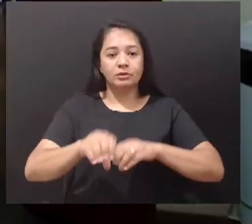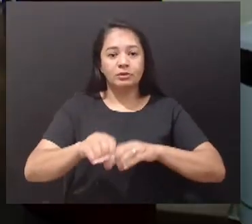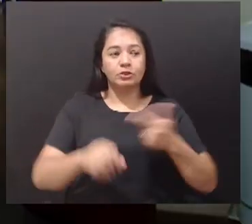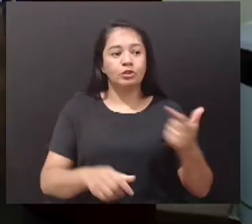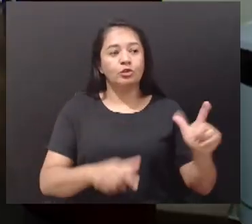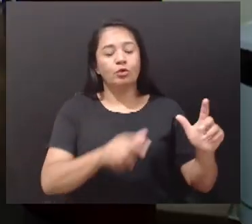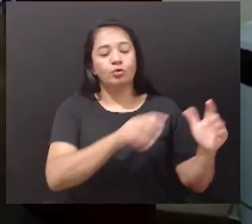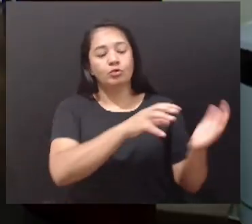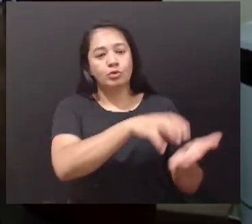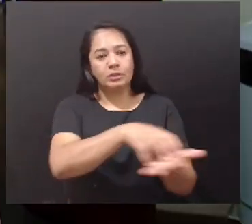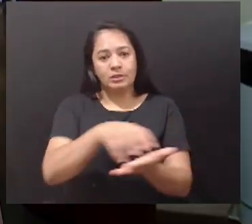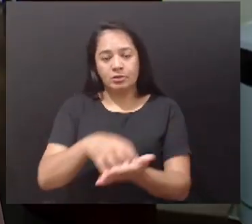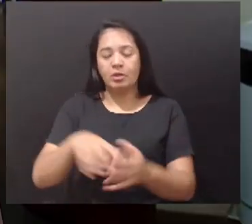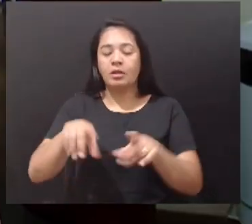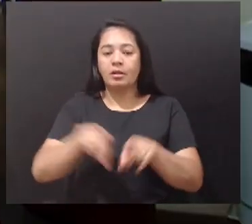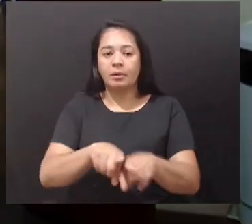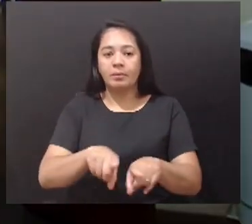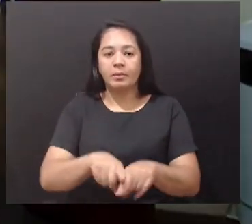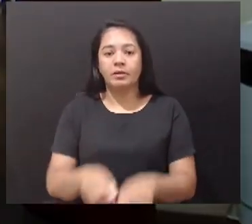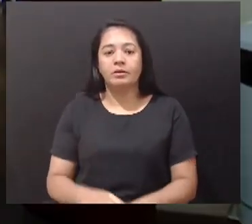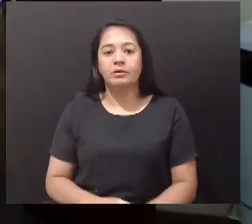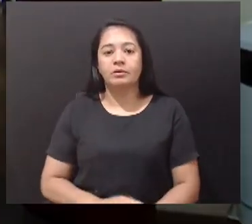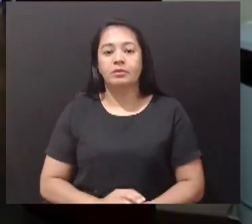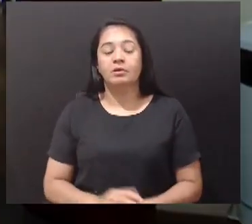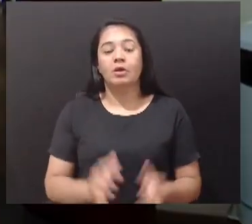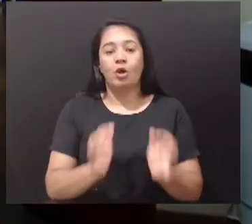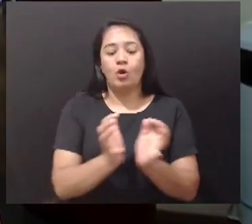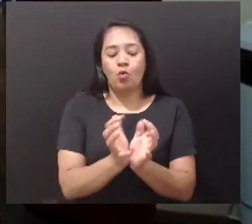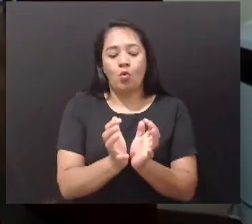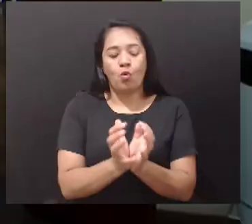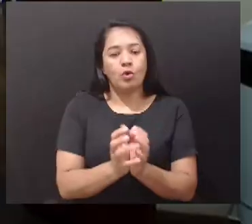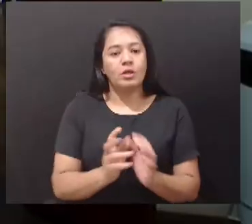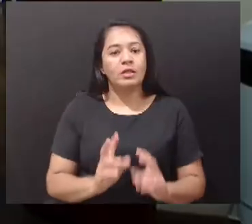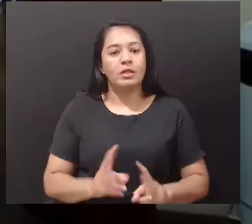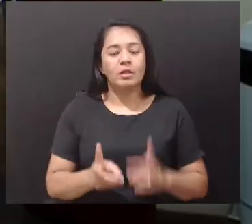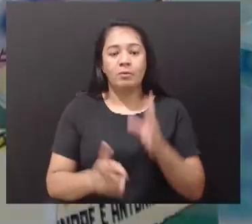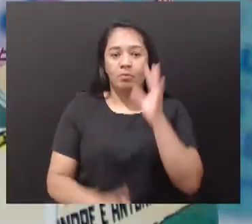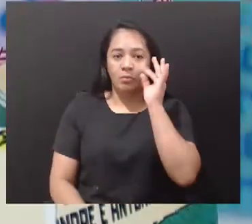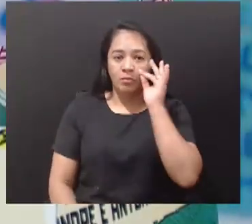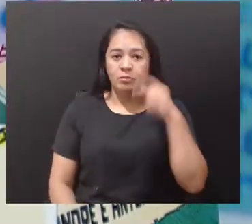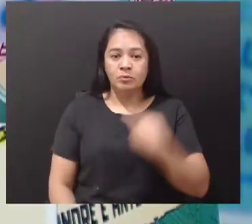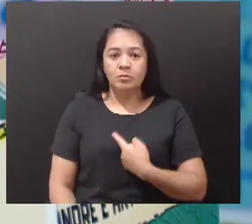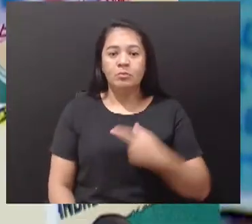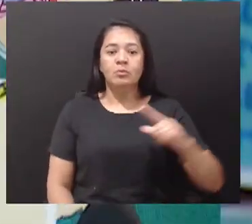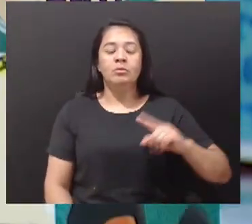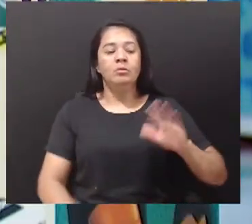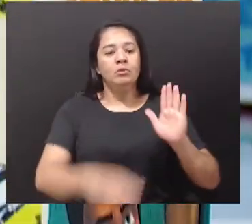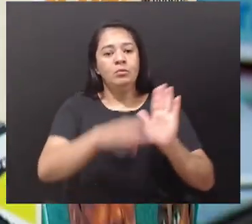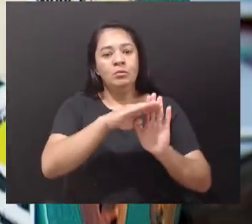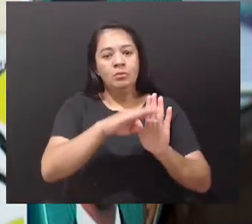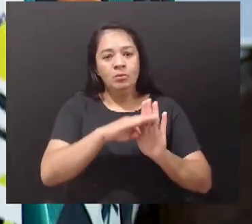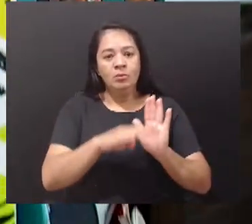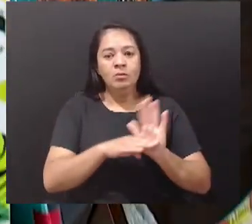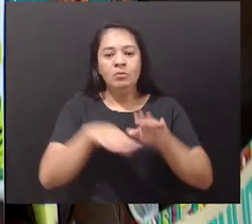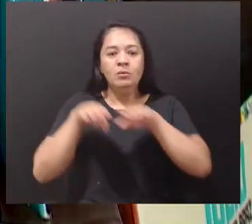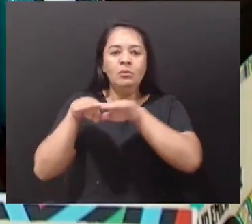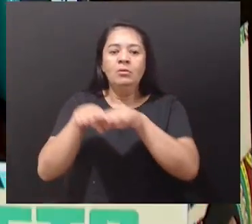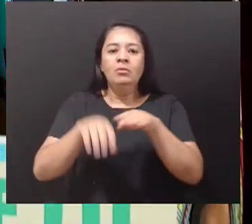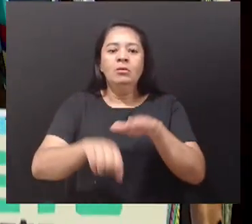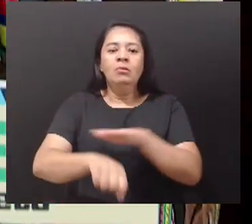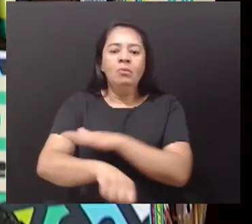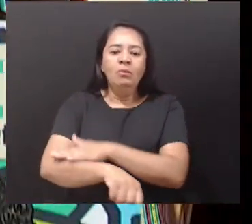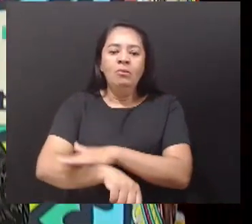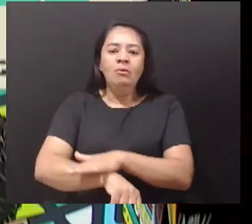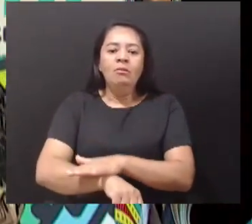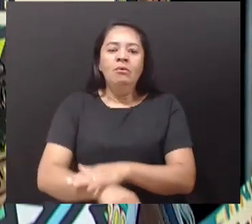também, né? E o Conselho está sempre presente. A gente tem um plano de igualdade racial já há muitos anos, né? Que